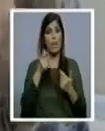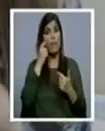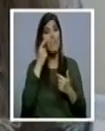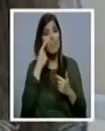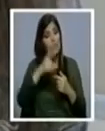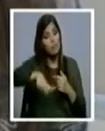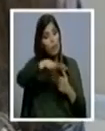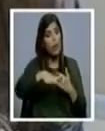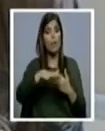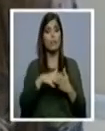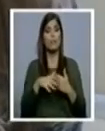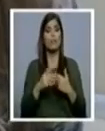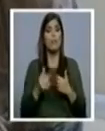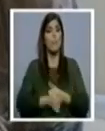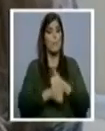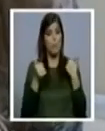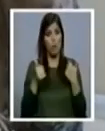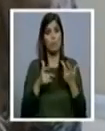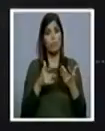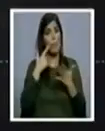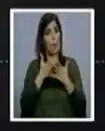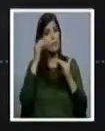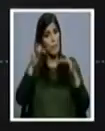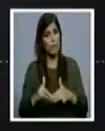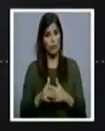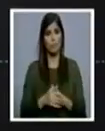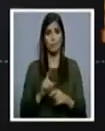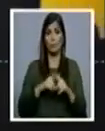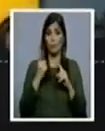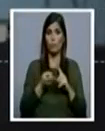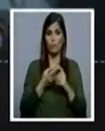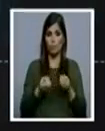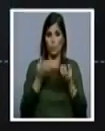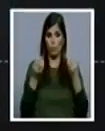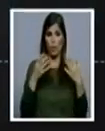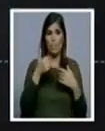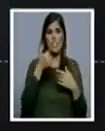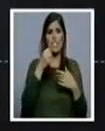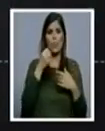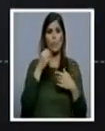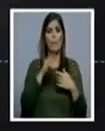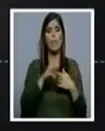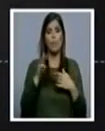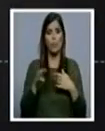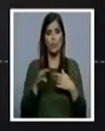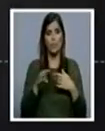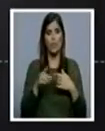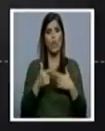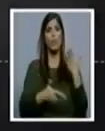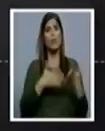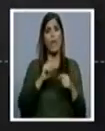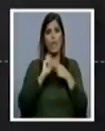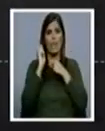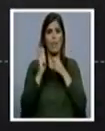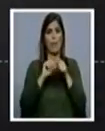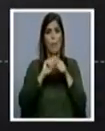zonas ficará evidentemente menor. Por ano geram-se cerca de 50 milhões de toneladas